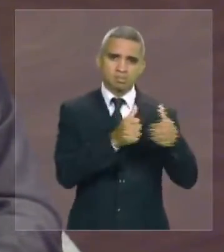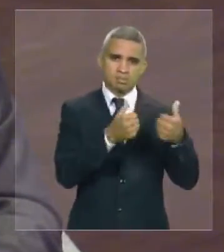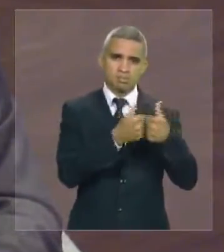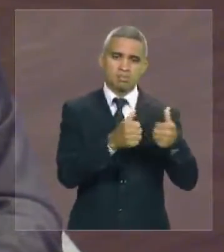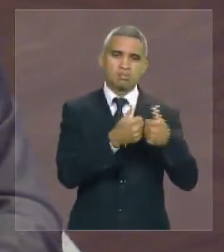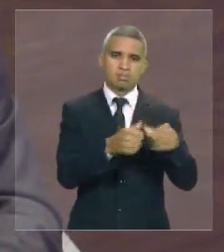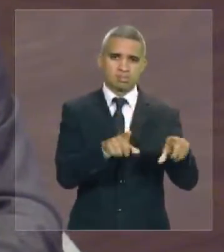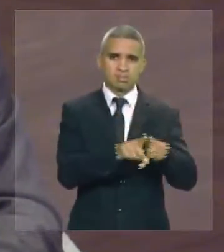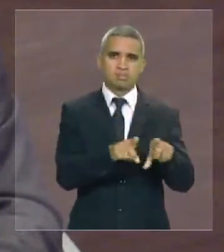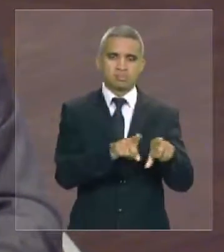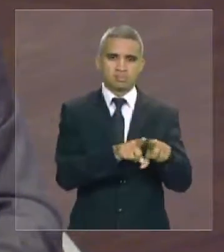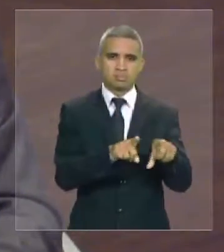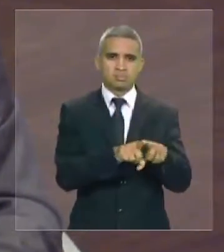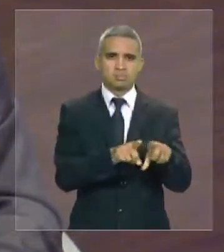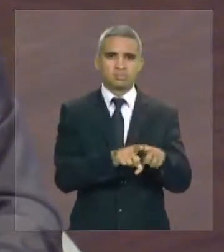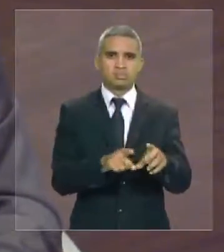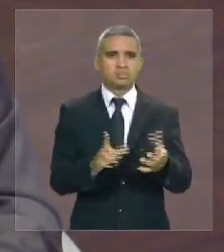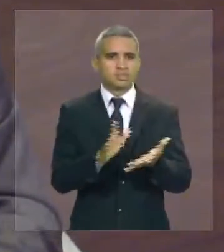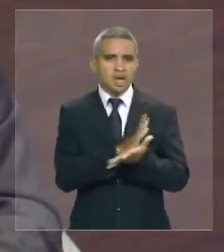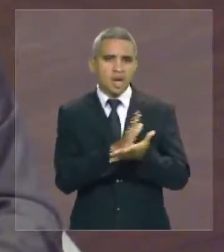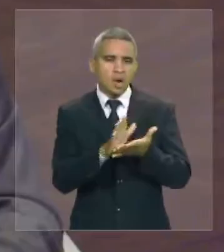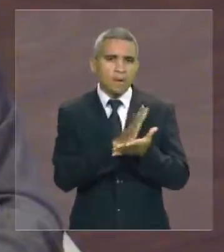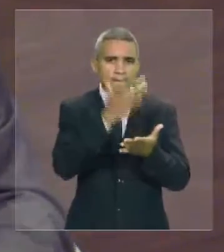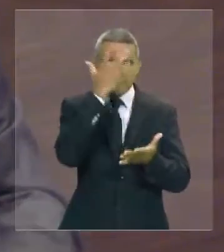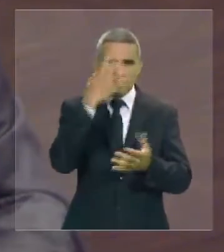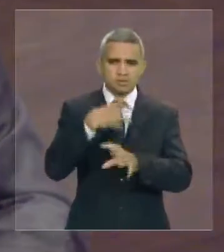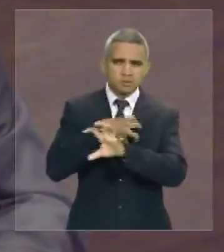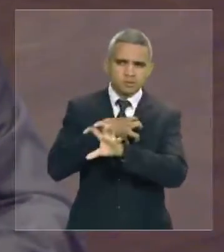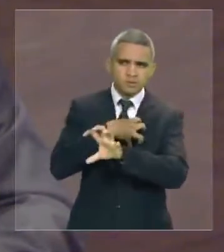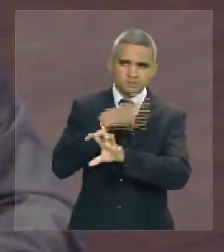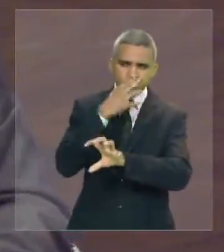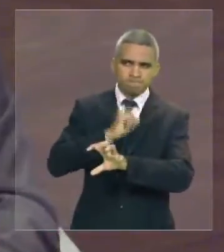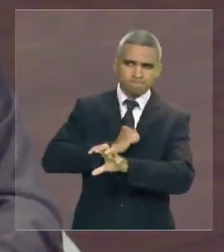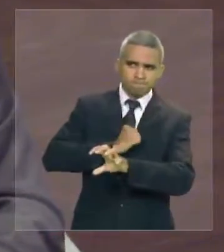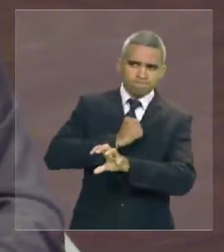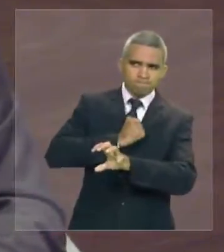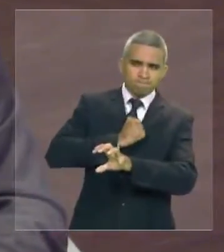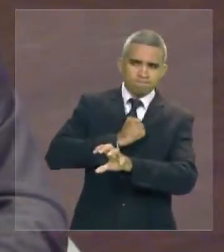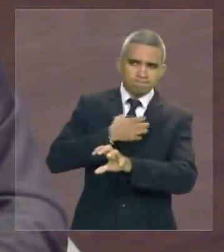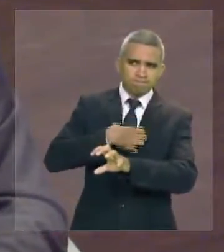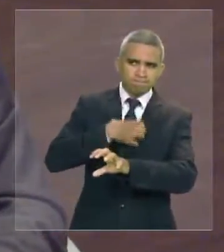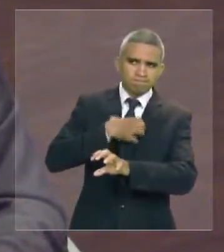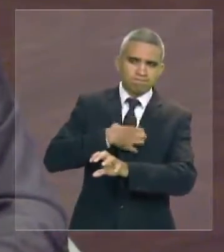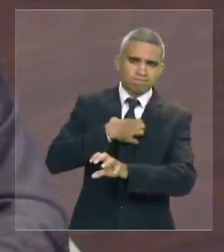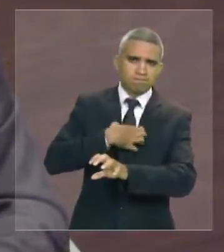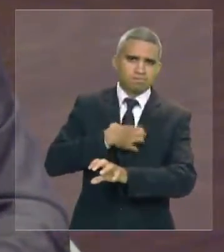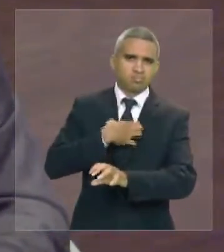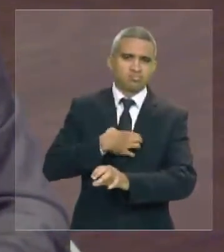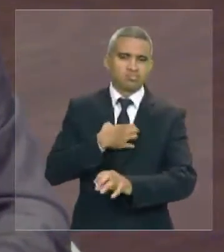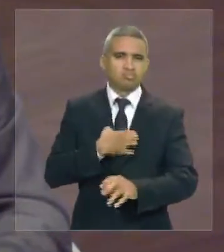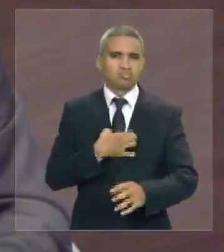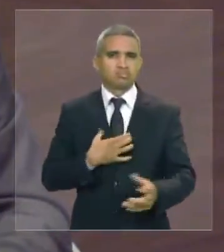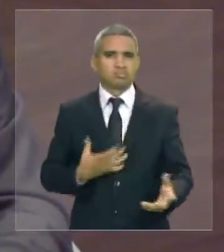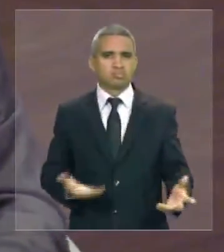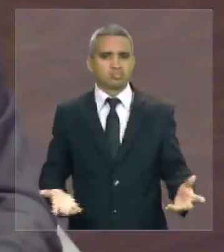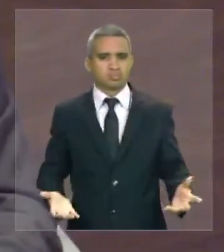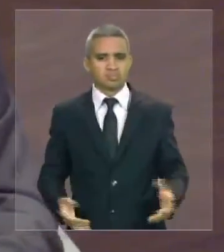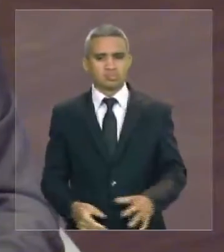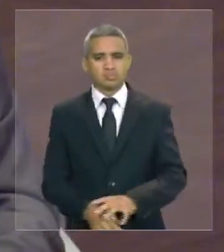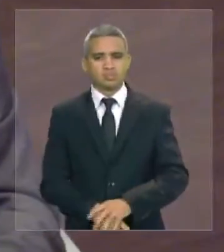todos, principalmente aqueles onde virem os seus interesses